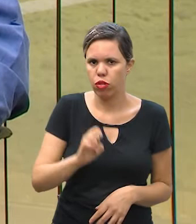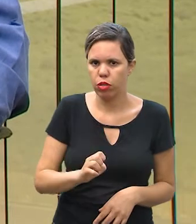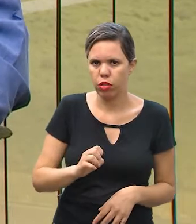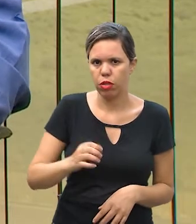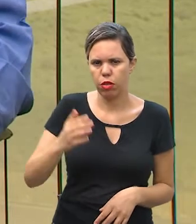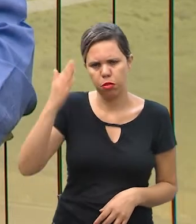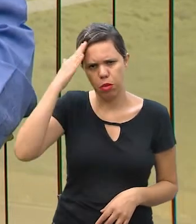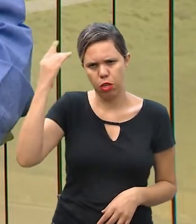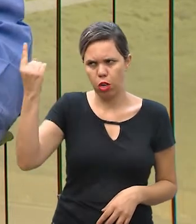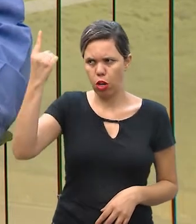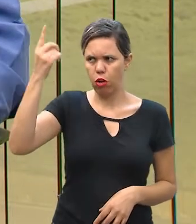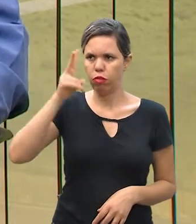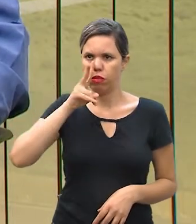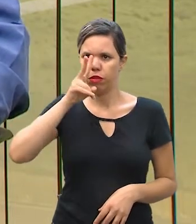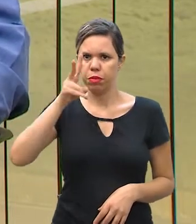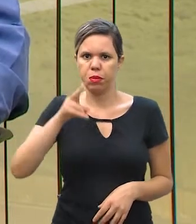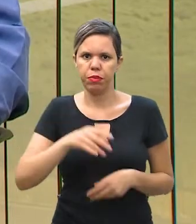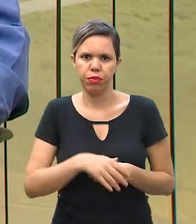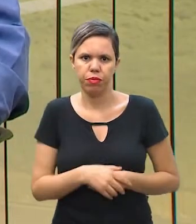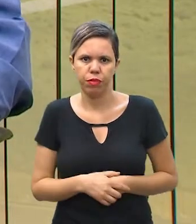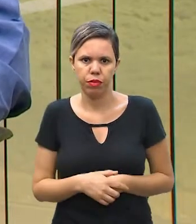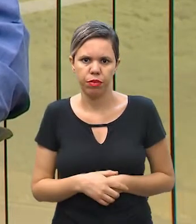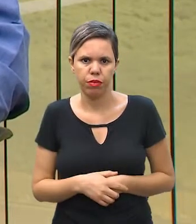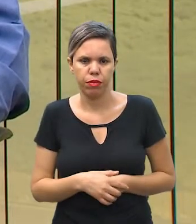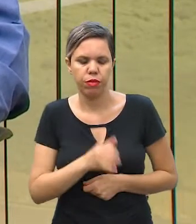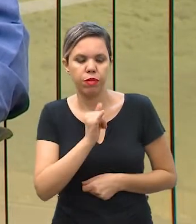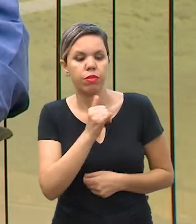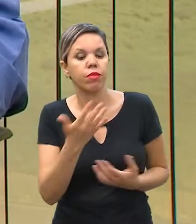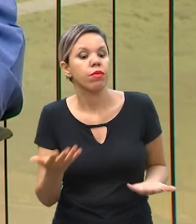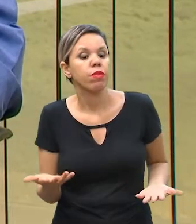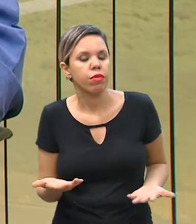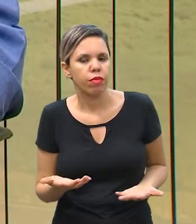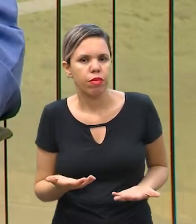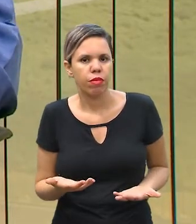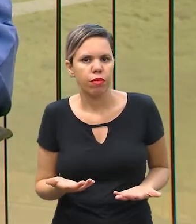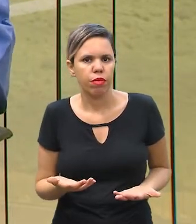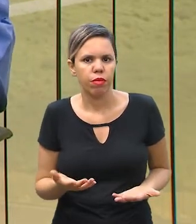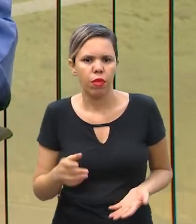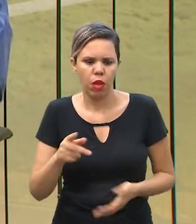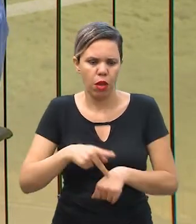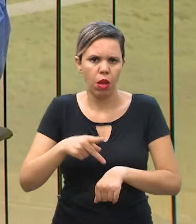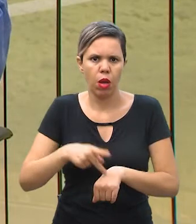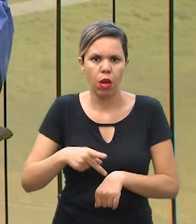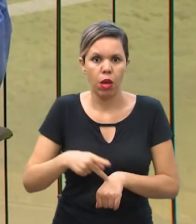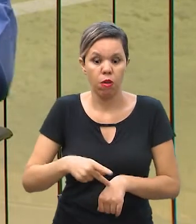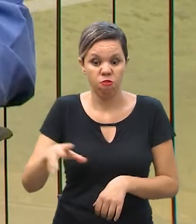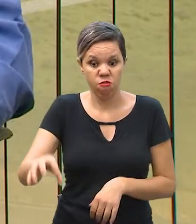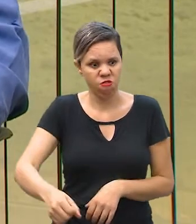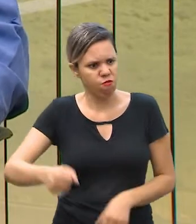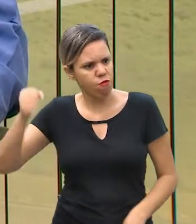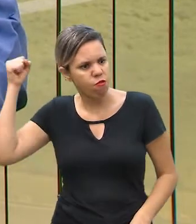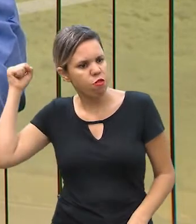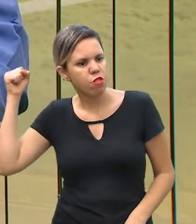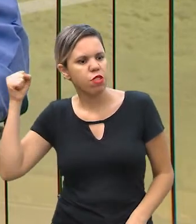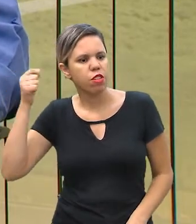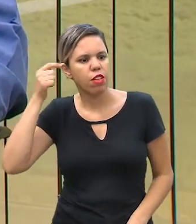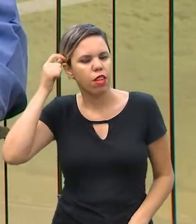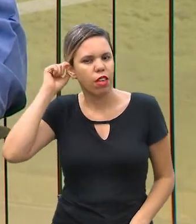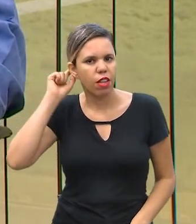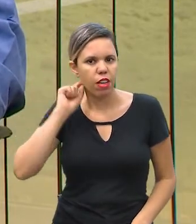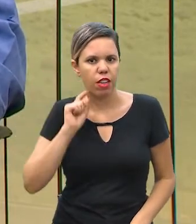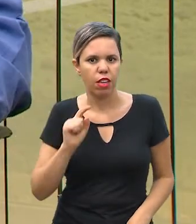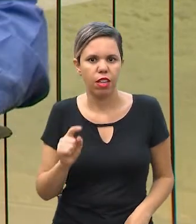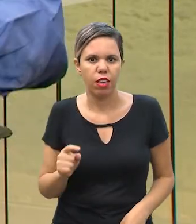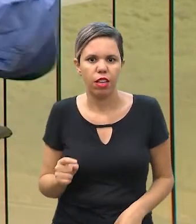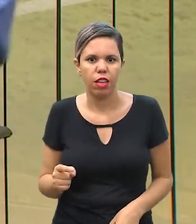um paranaense alto, forte, ele se armou numa pedra ali, e olha, eu vou acabar com esse cara. Isso